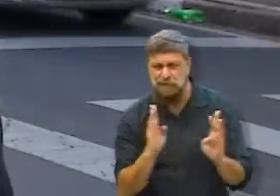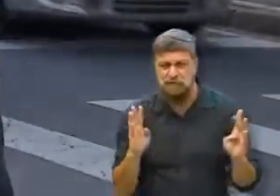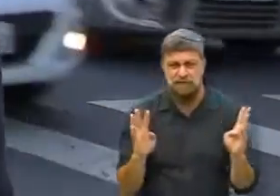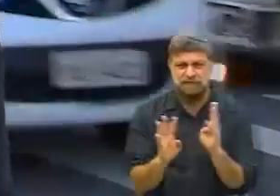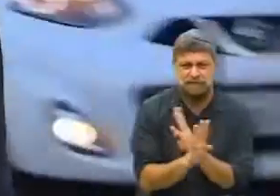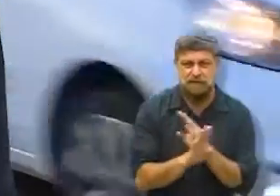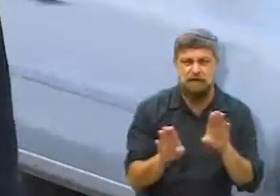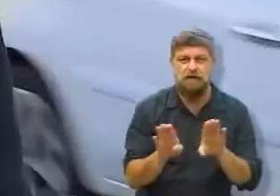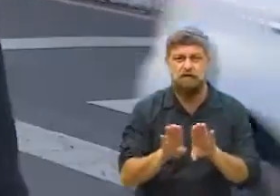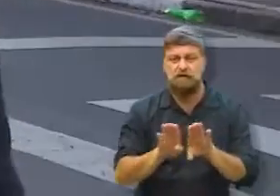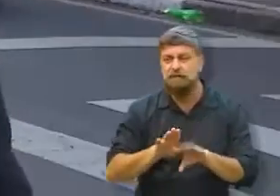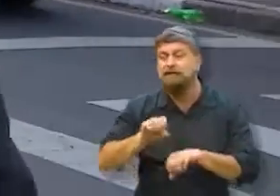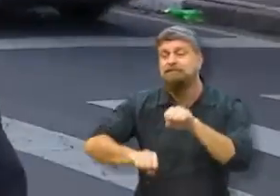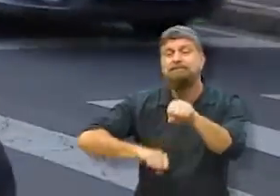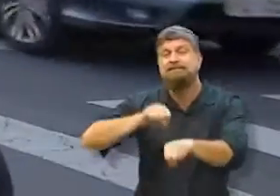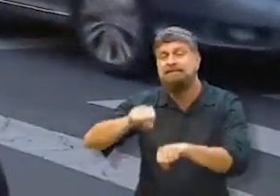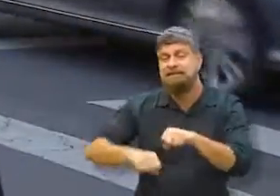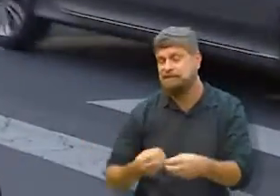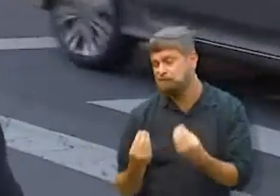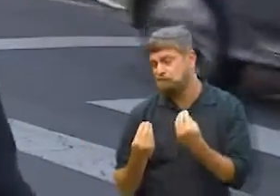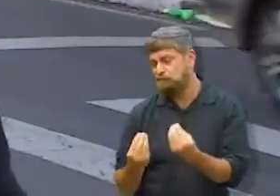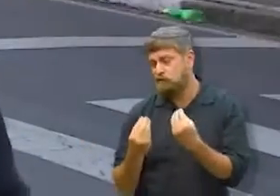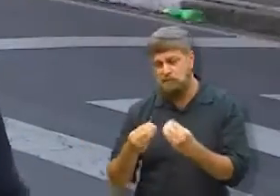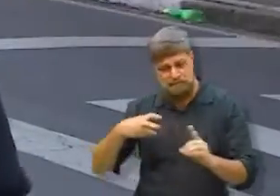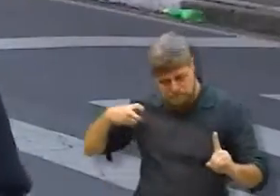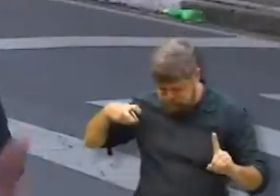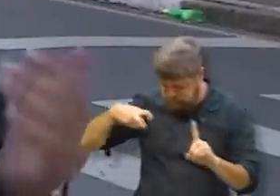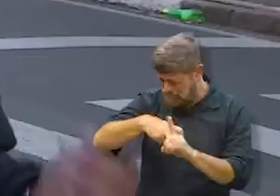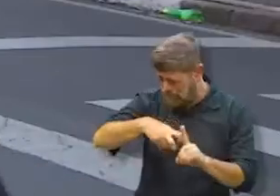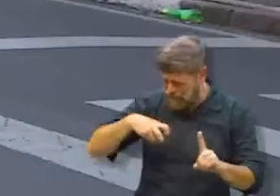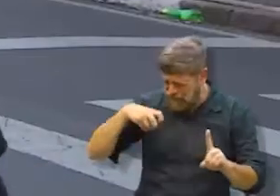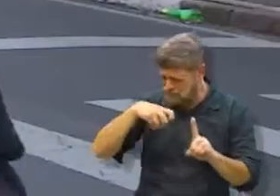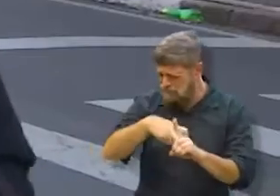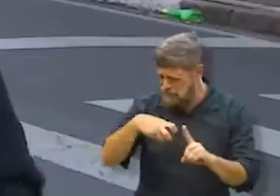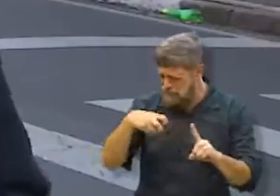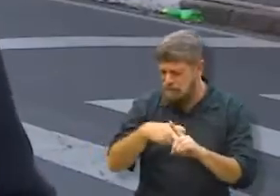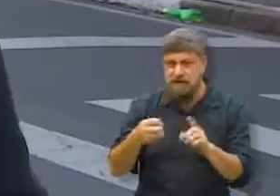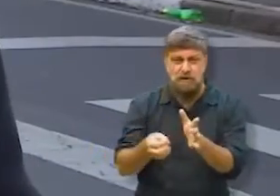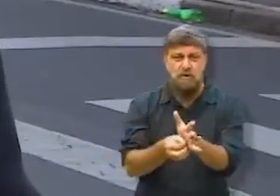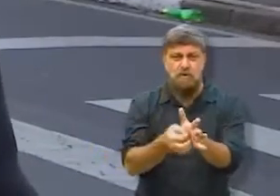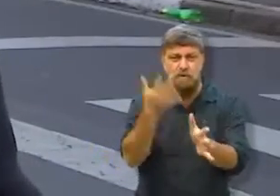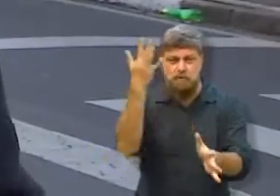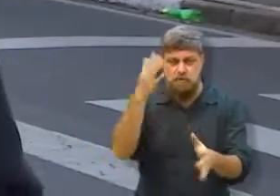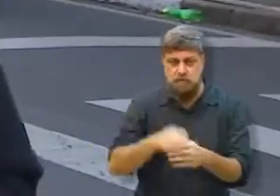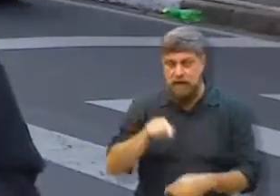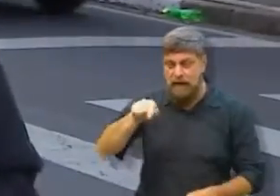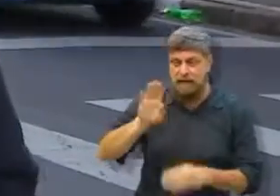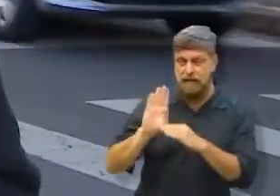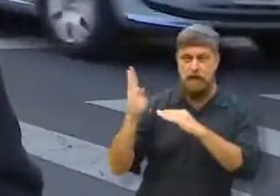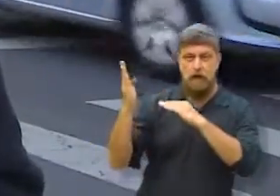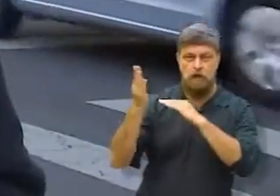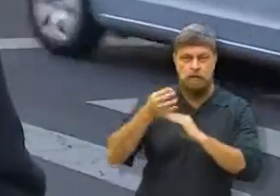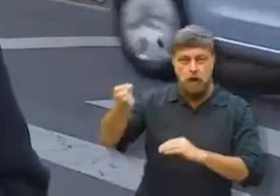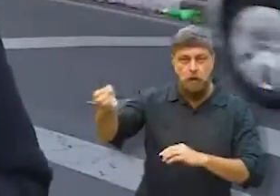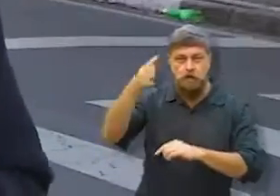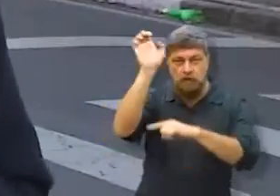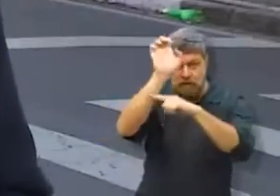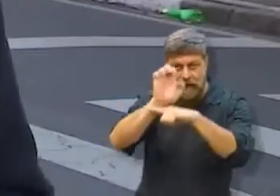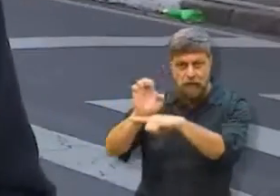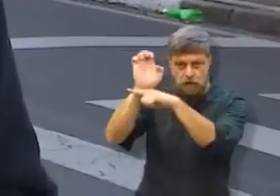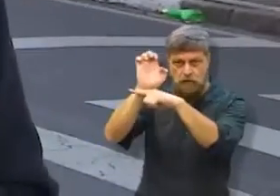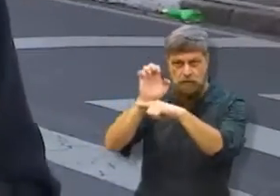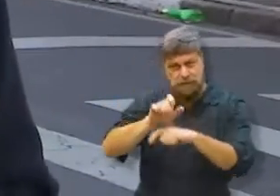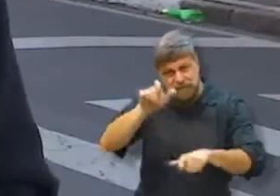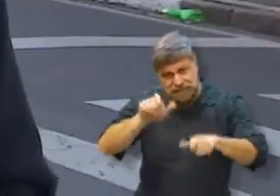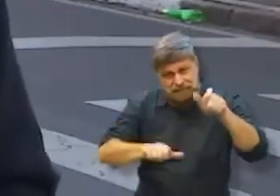pedestres, bem como o pessoal da ciclovia. Então são muitos acidentes que aconteceu aqui na Avenida Baden-Powell, no Jardim Nova Europa, e é uma